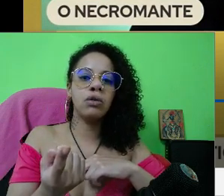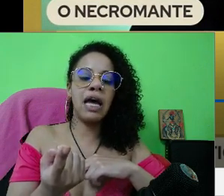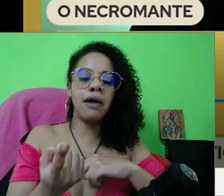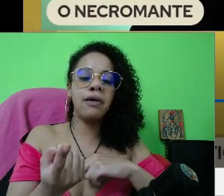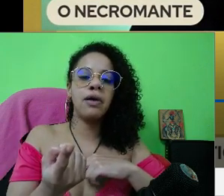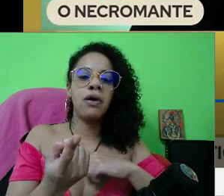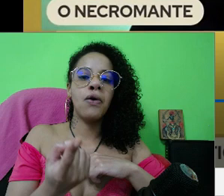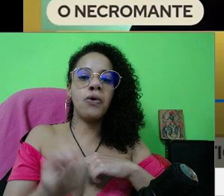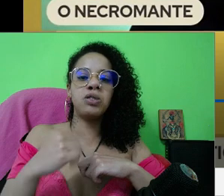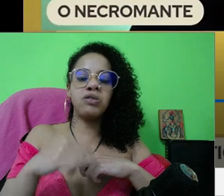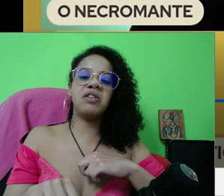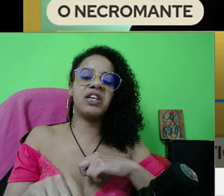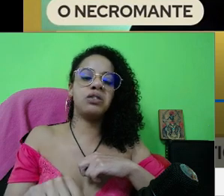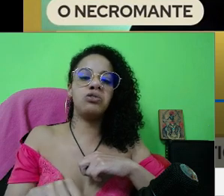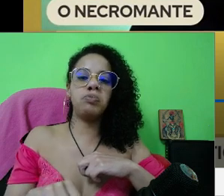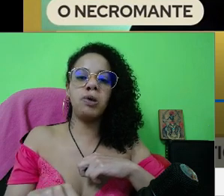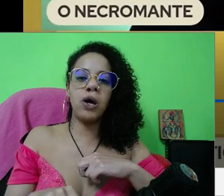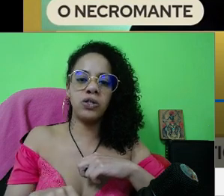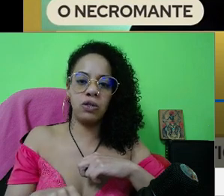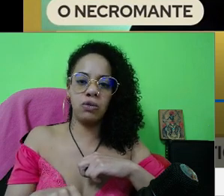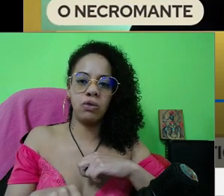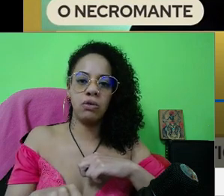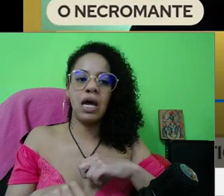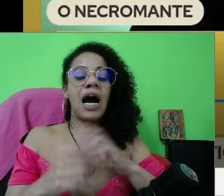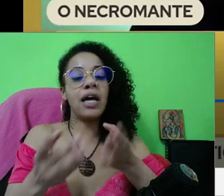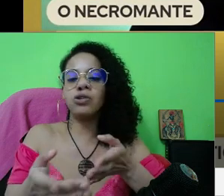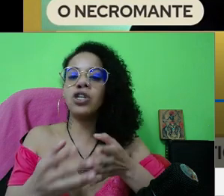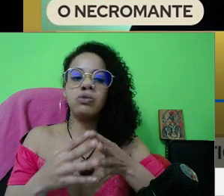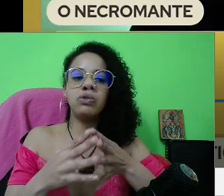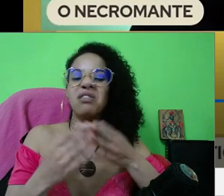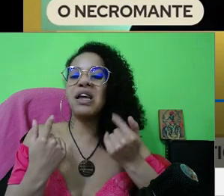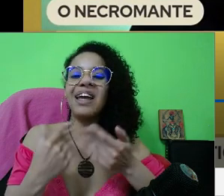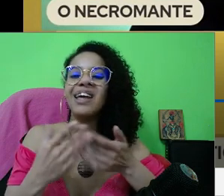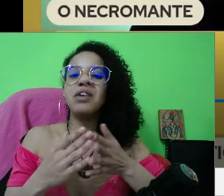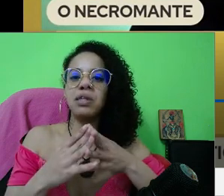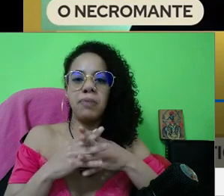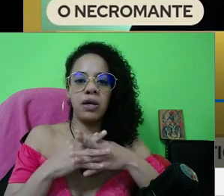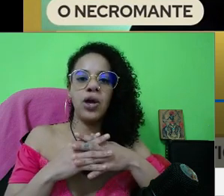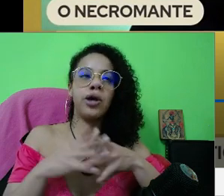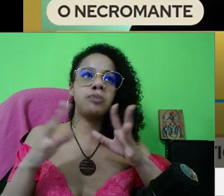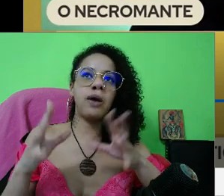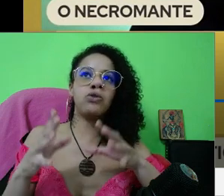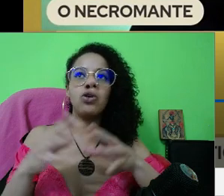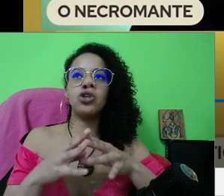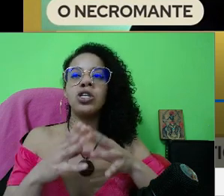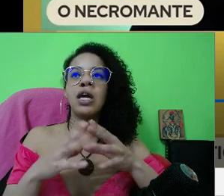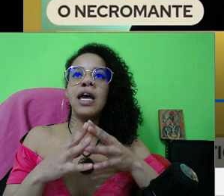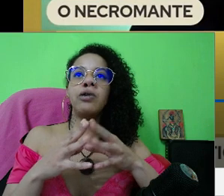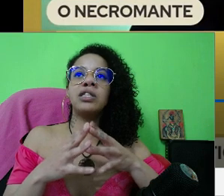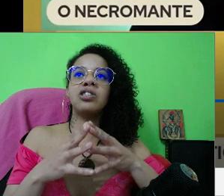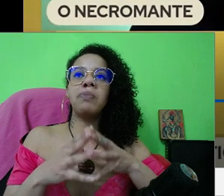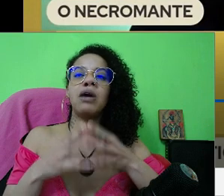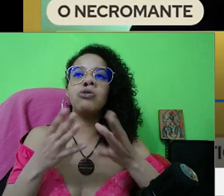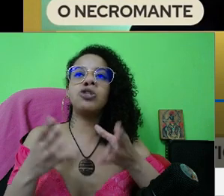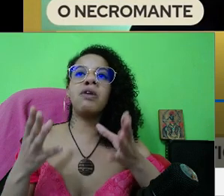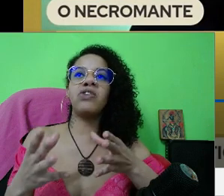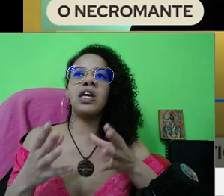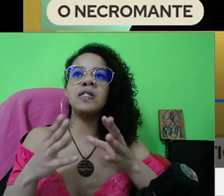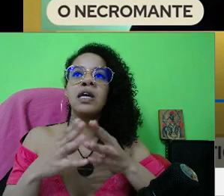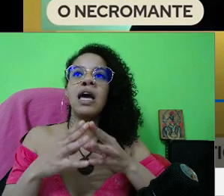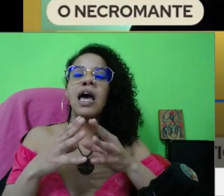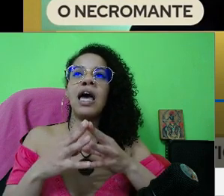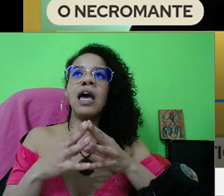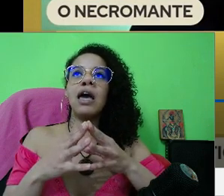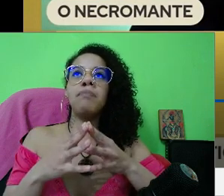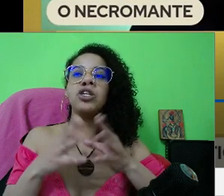né ou se você faz isso de propósito Aí eu já não sei também nem quero saber eu espero que hoje eu esteja pela última